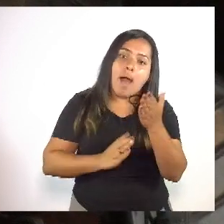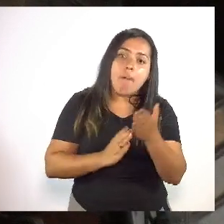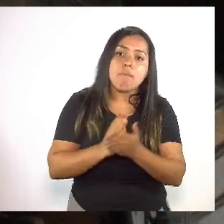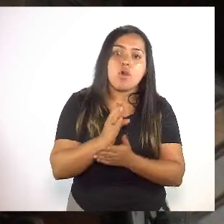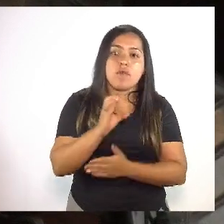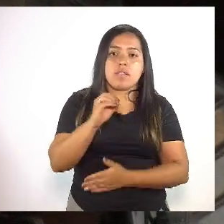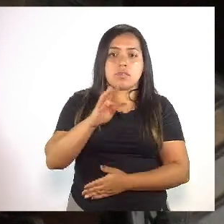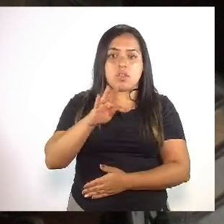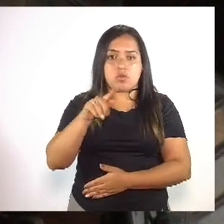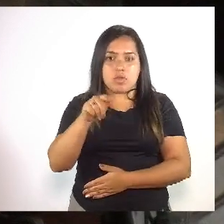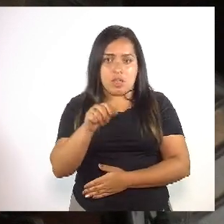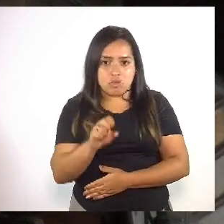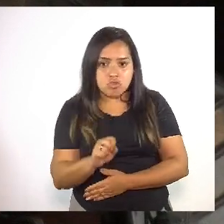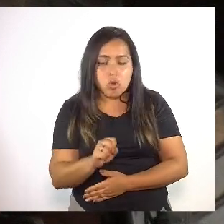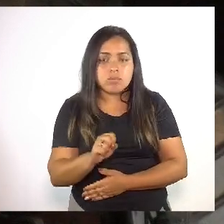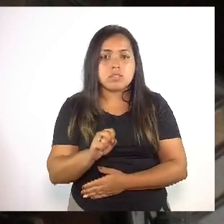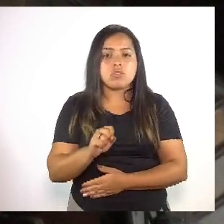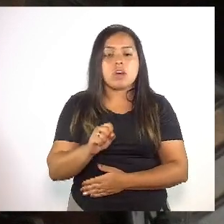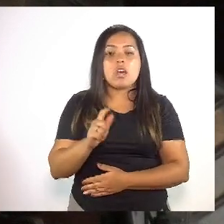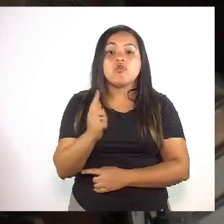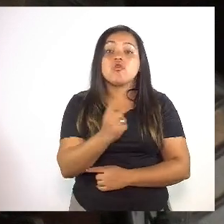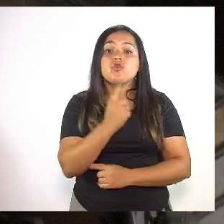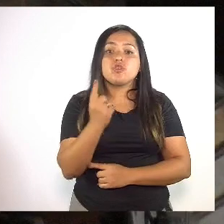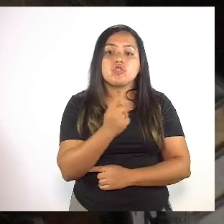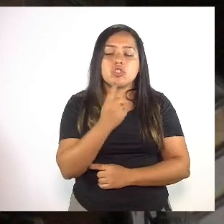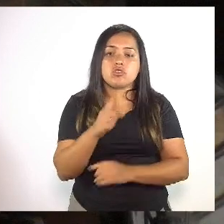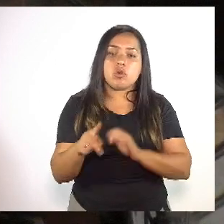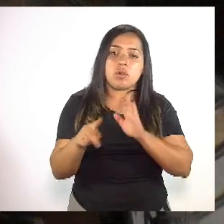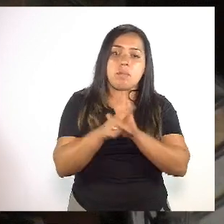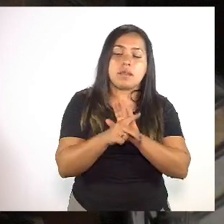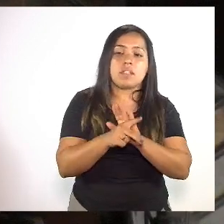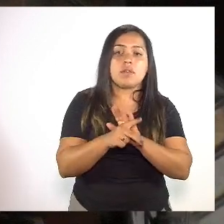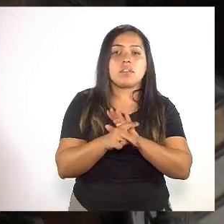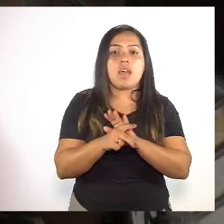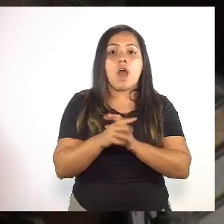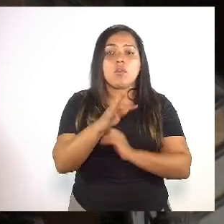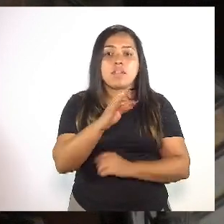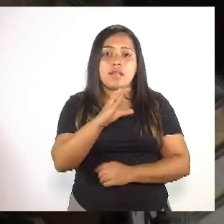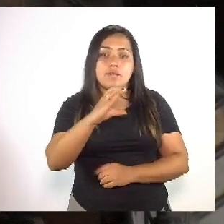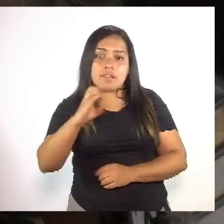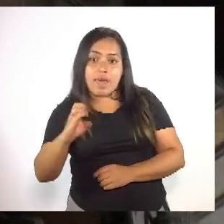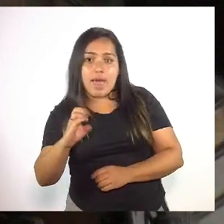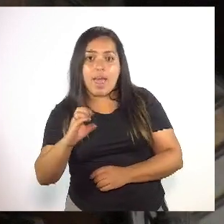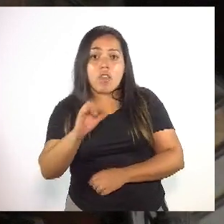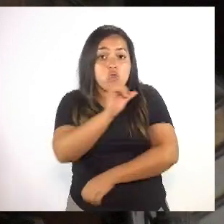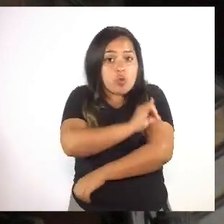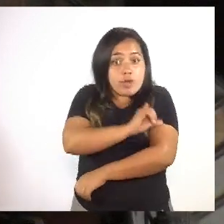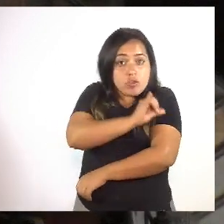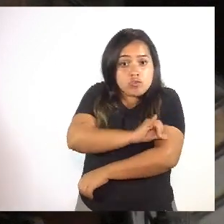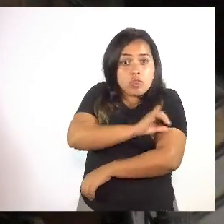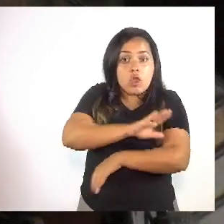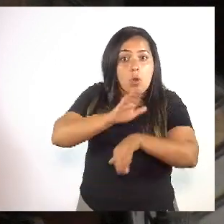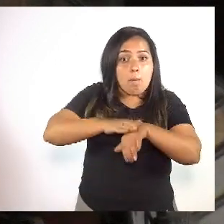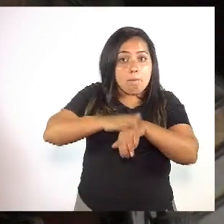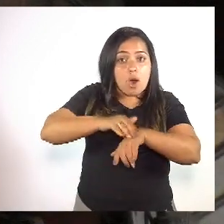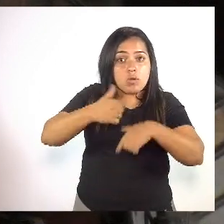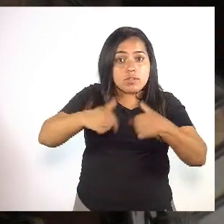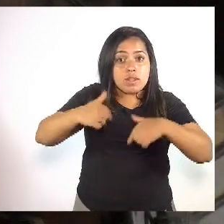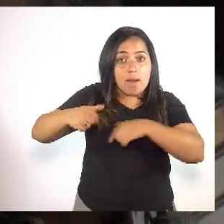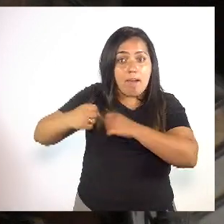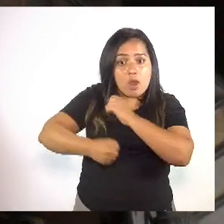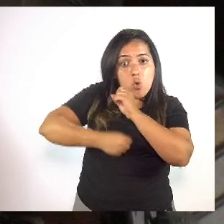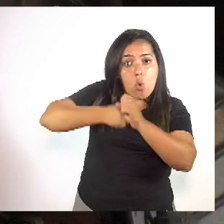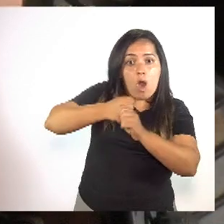contas de gestão do Tribunal de Contas do Estado do Rio de Janeiro, referente ao exercício de